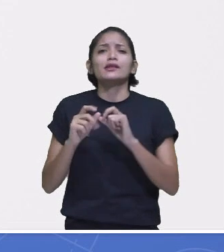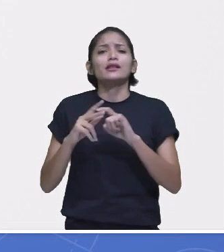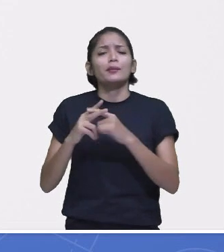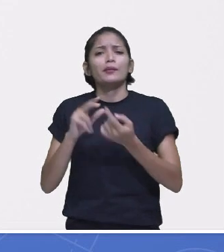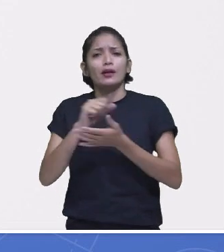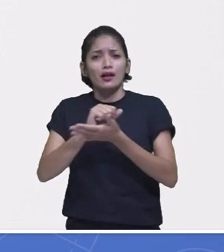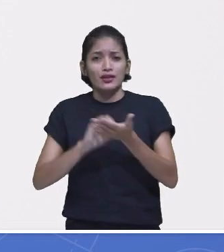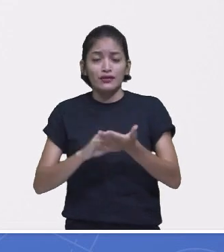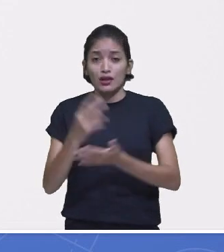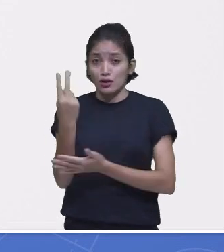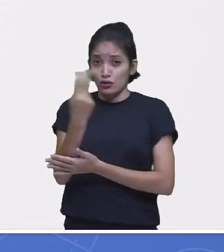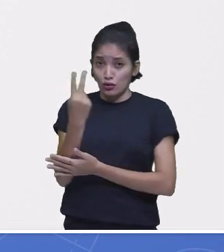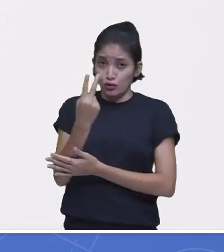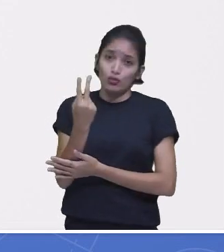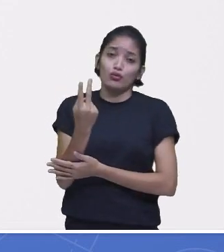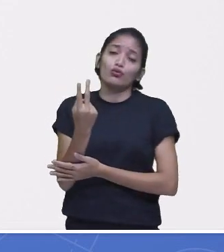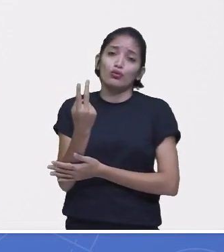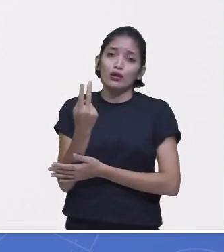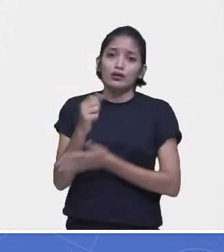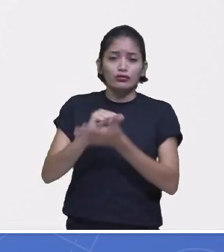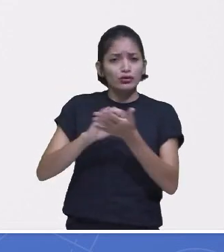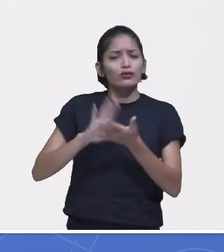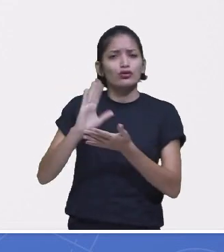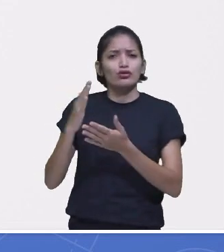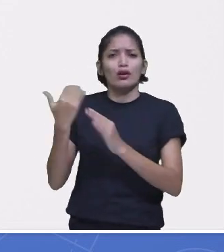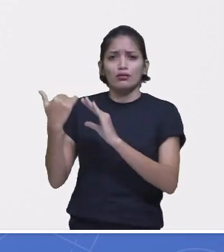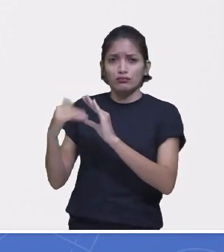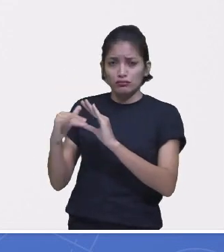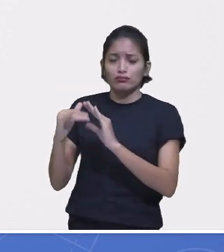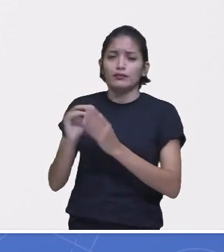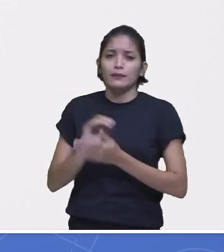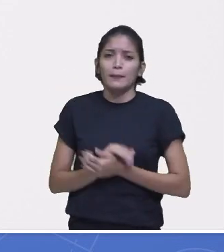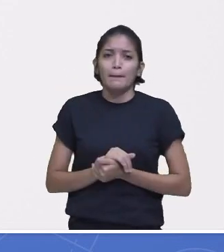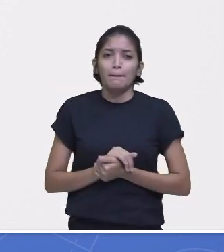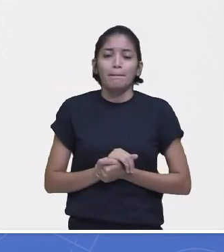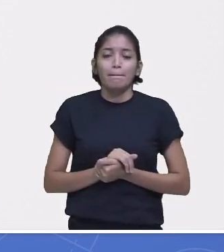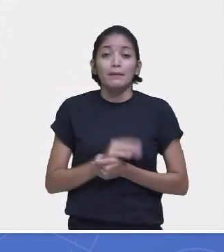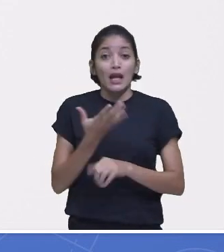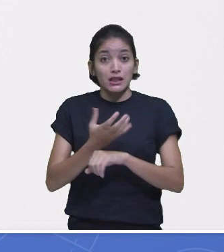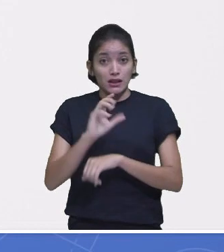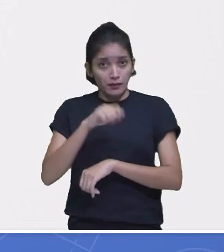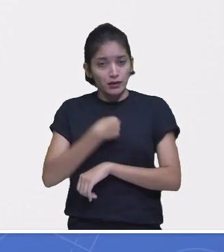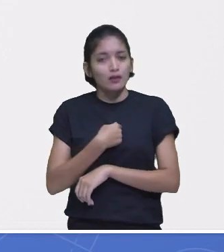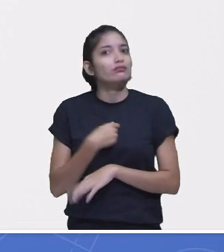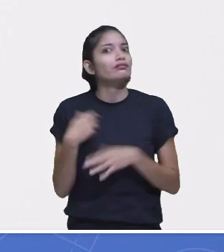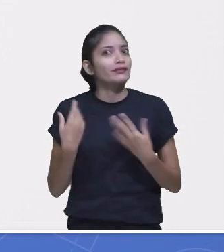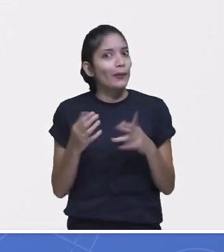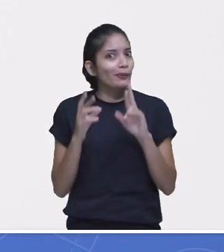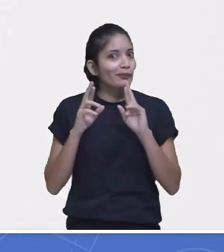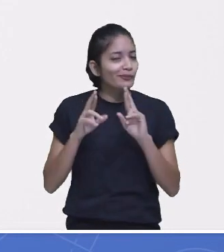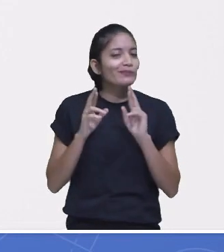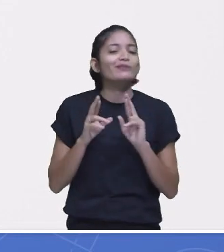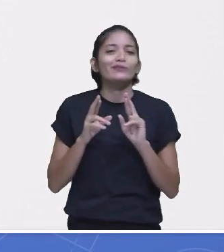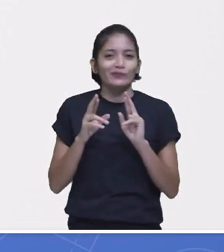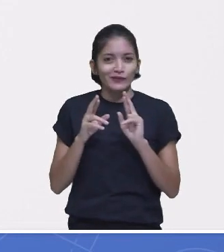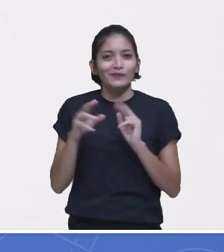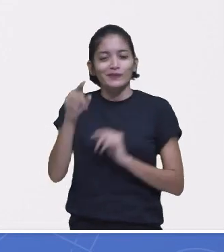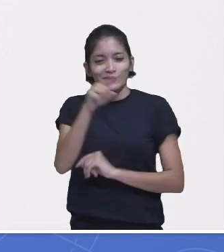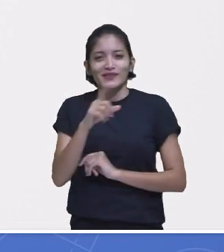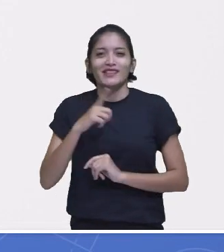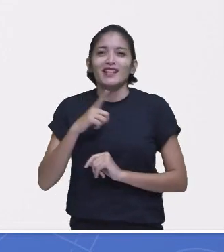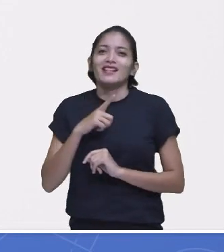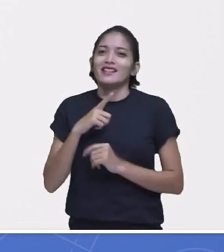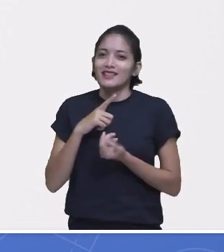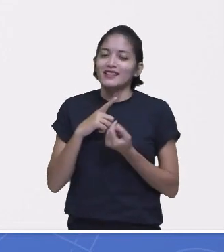2 questões que já foram passadas para vocês, né? Em língua espanhola. E eu espero aí que todos, olha, tenham feito